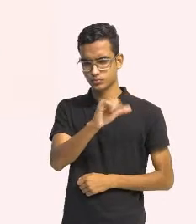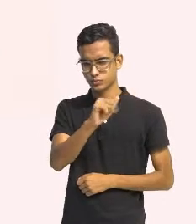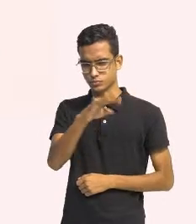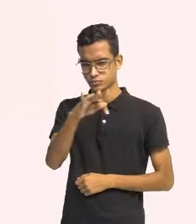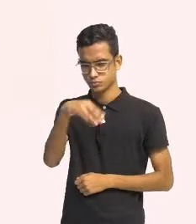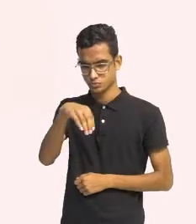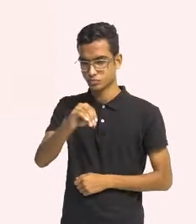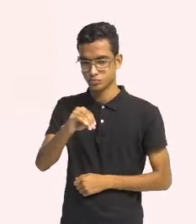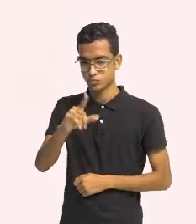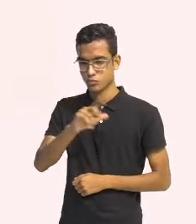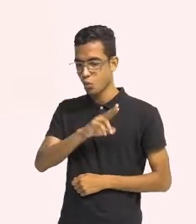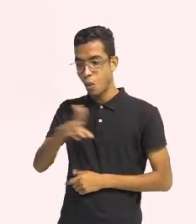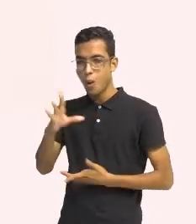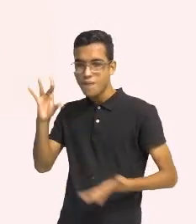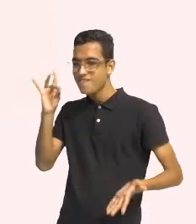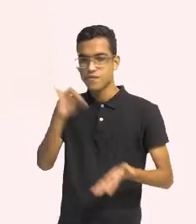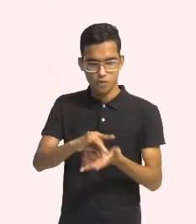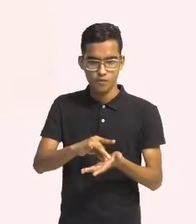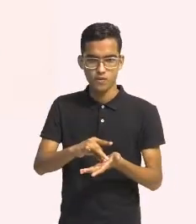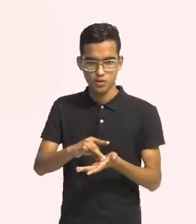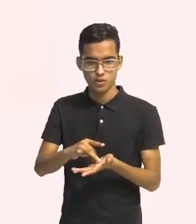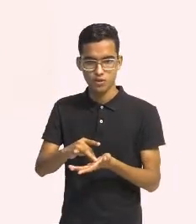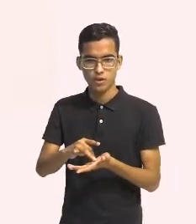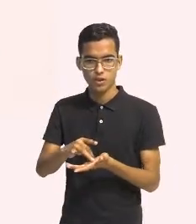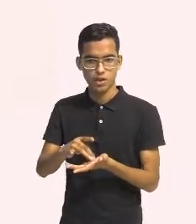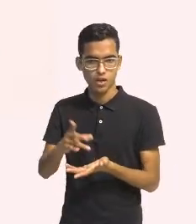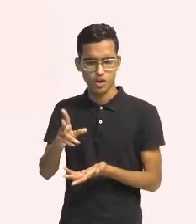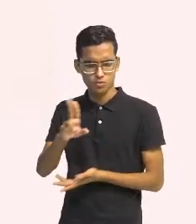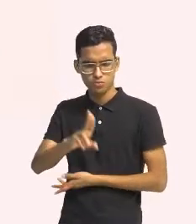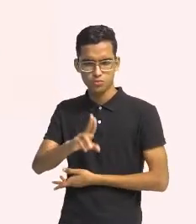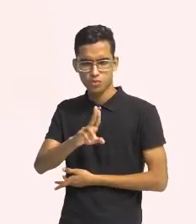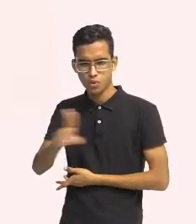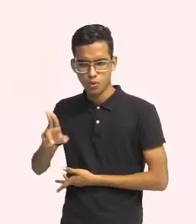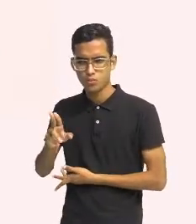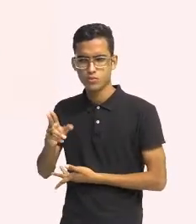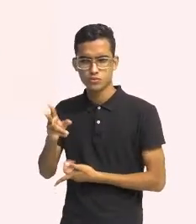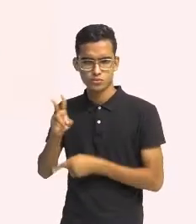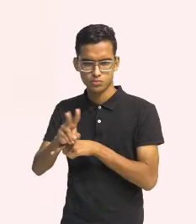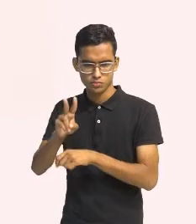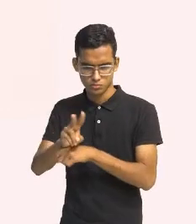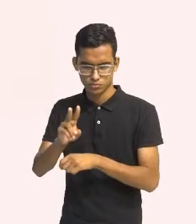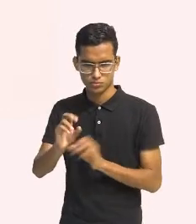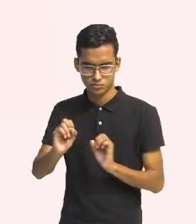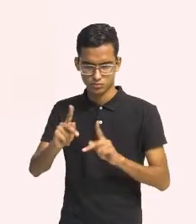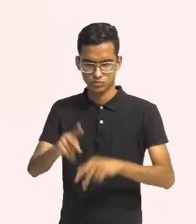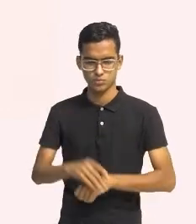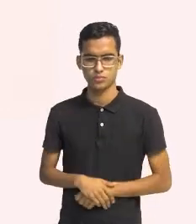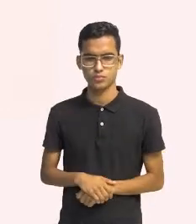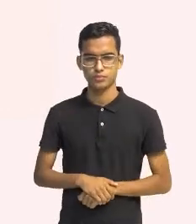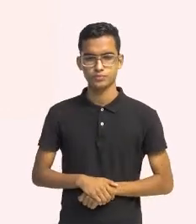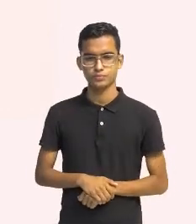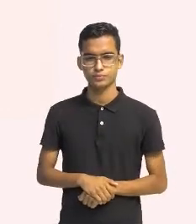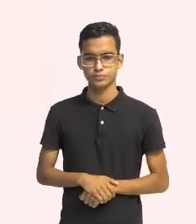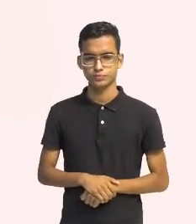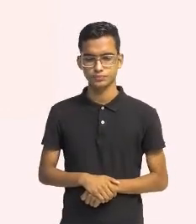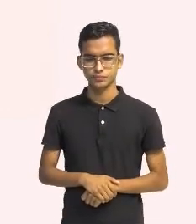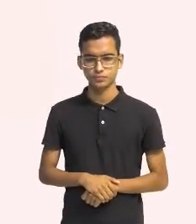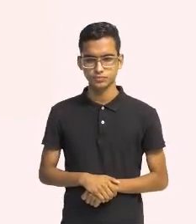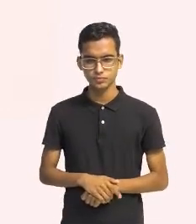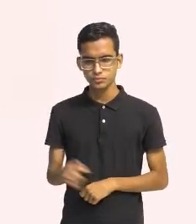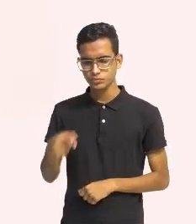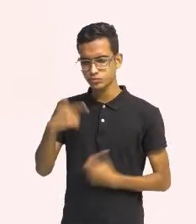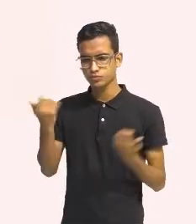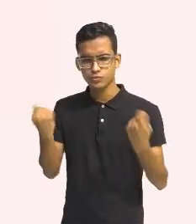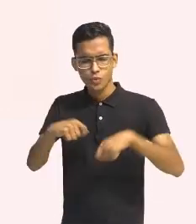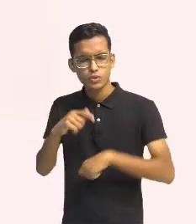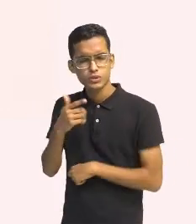nome oficial. É um nome usual, um nome comum, né, para essa cadeia carbônica, tá? Então, você consegue